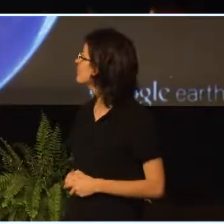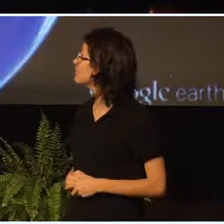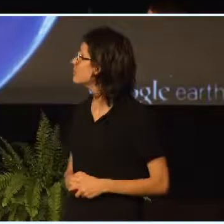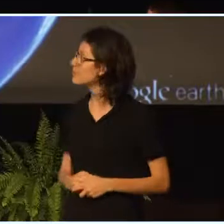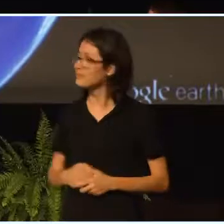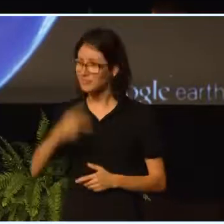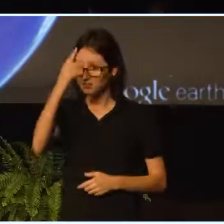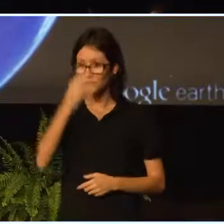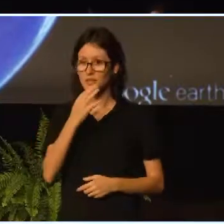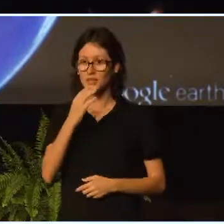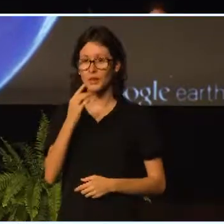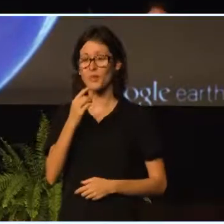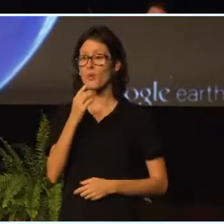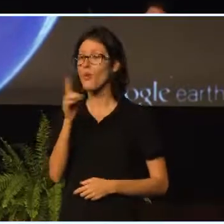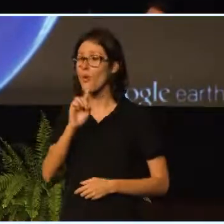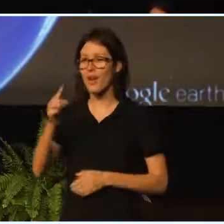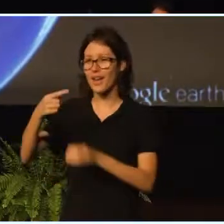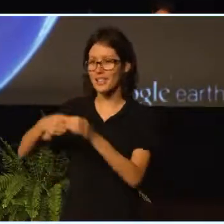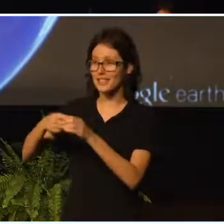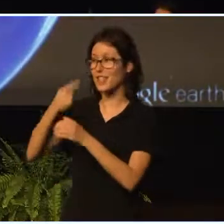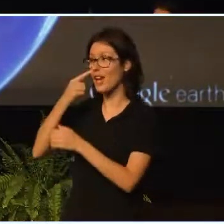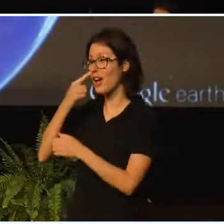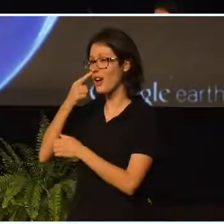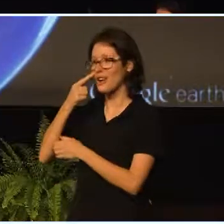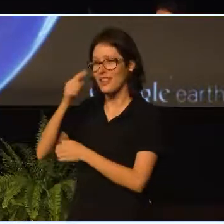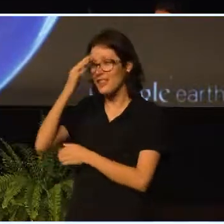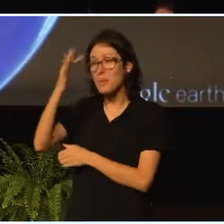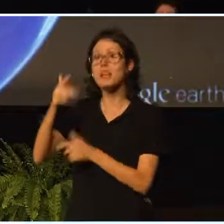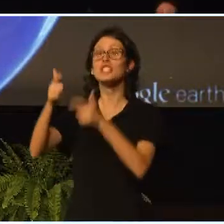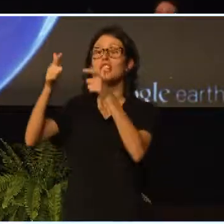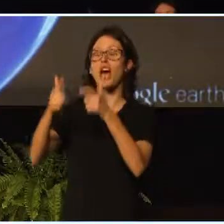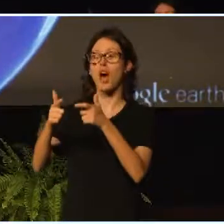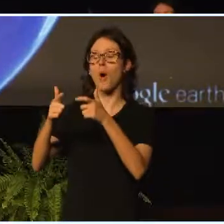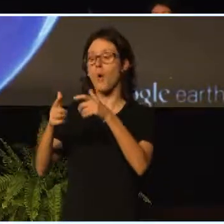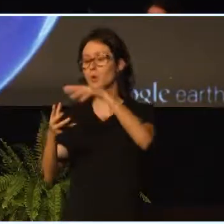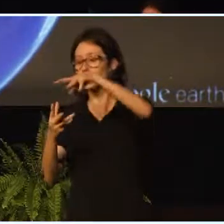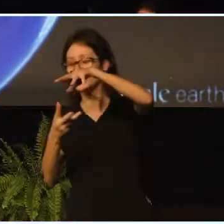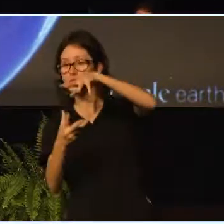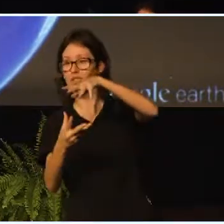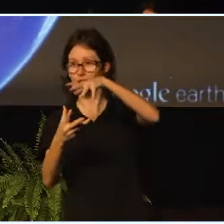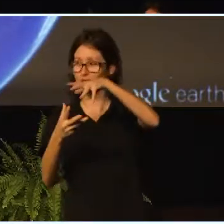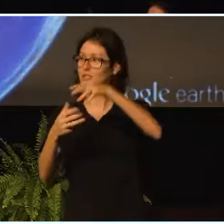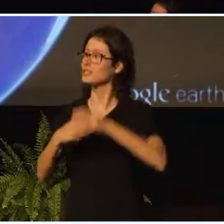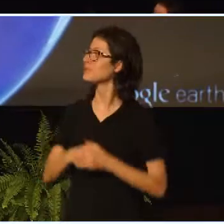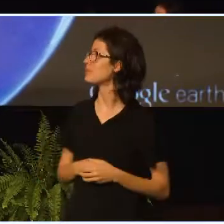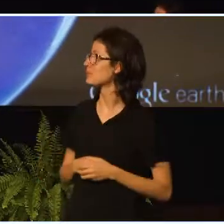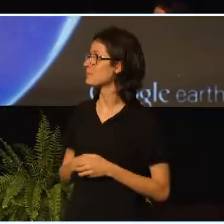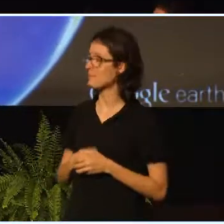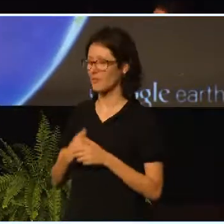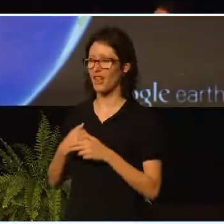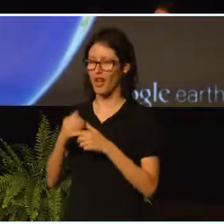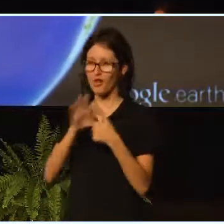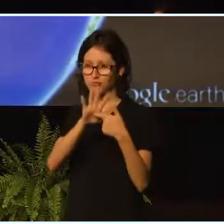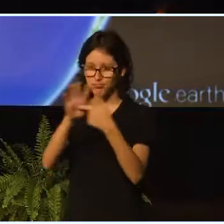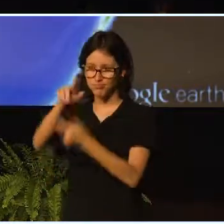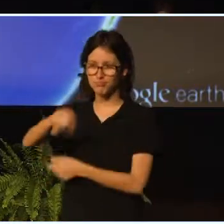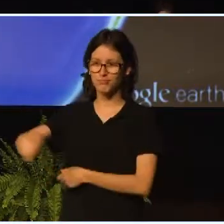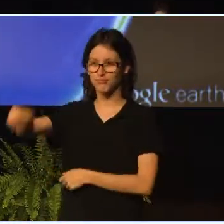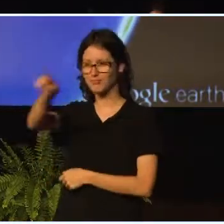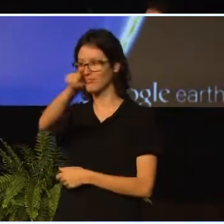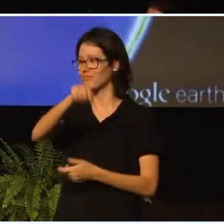Para quem não conhece Macaíba, nem imagina onde fica, eu faço questão de mostrar.